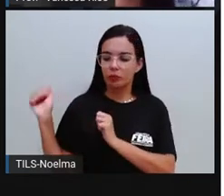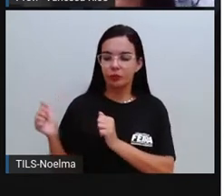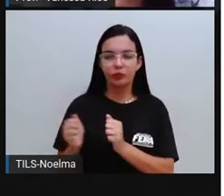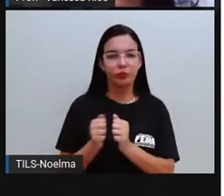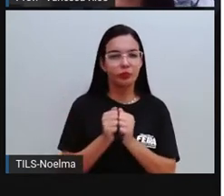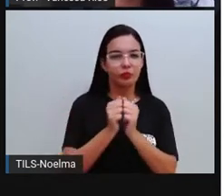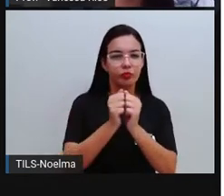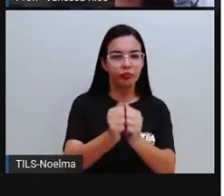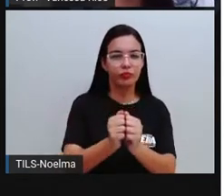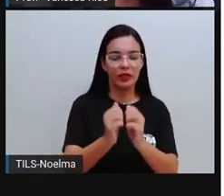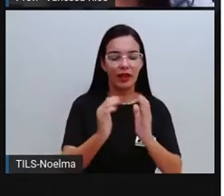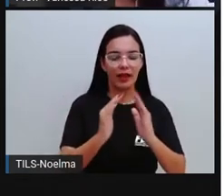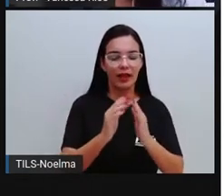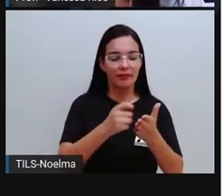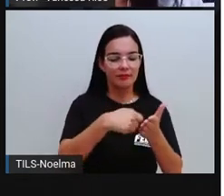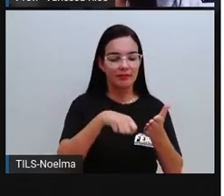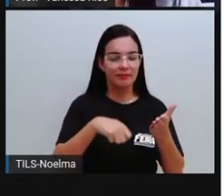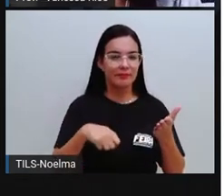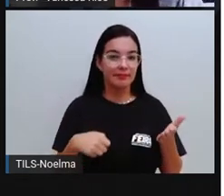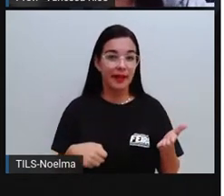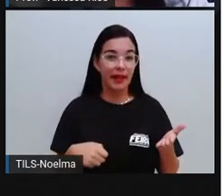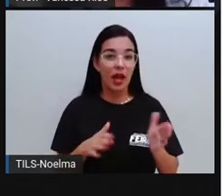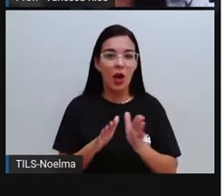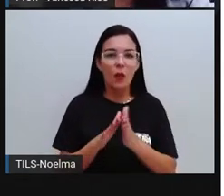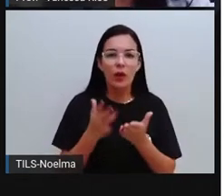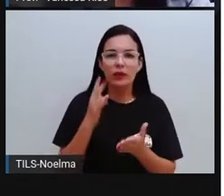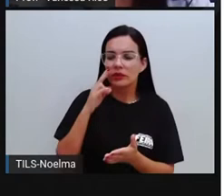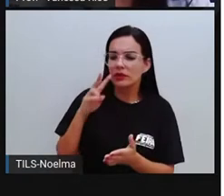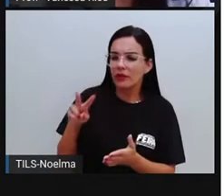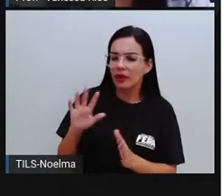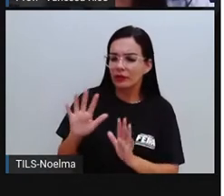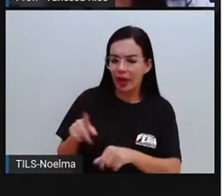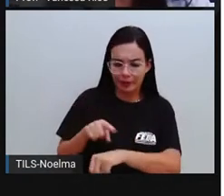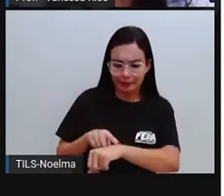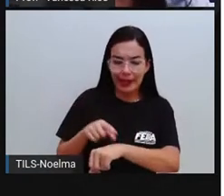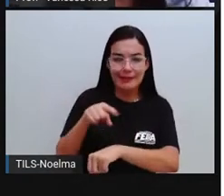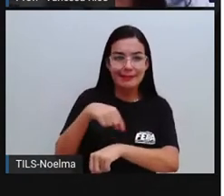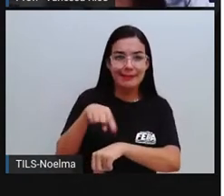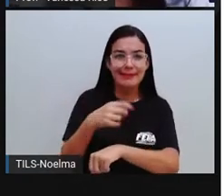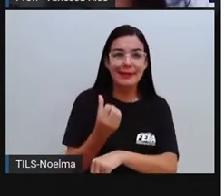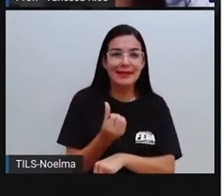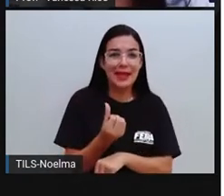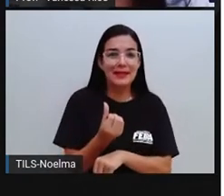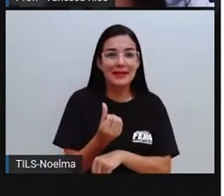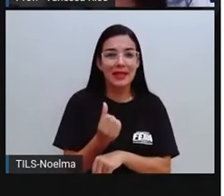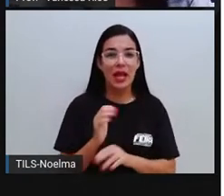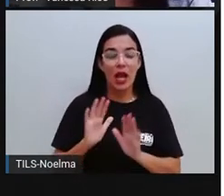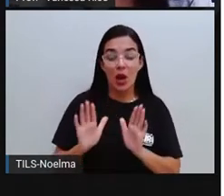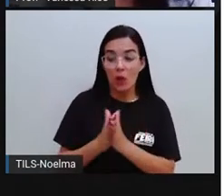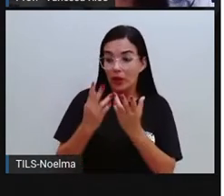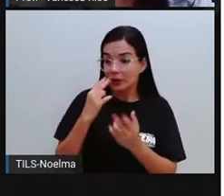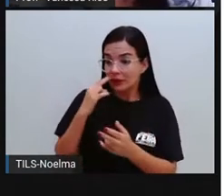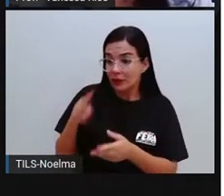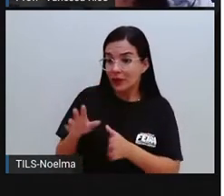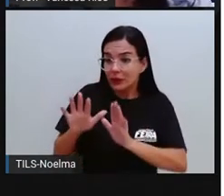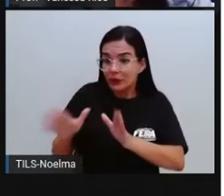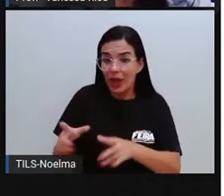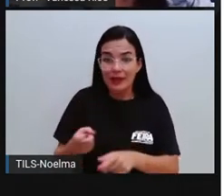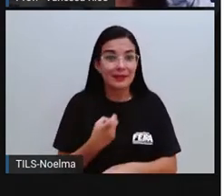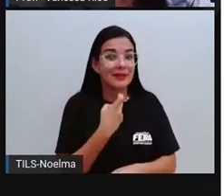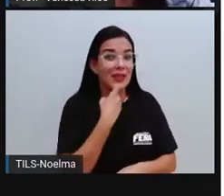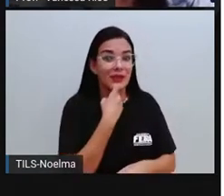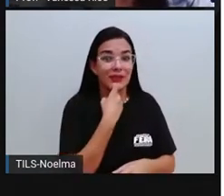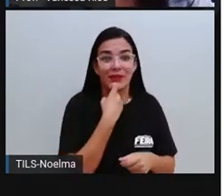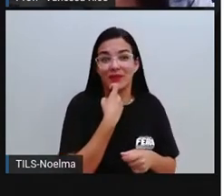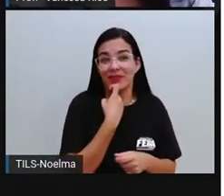em casa. Quando se vê, já são 6 horas. Quando se vê, já é